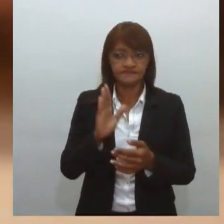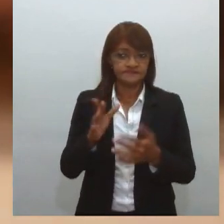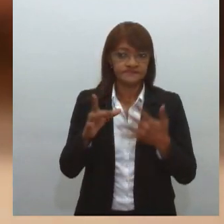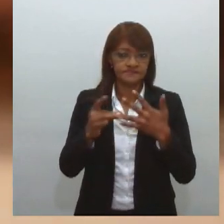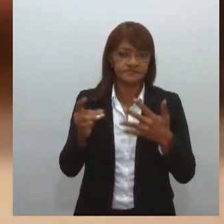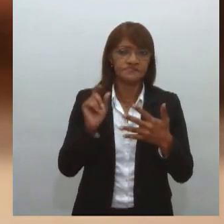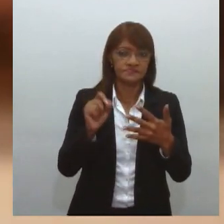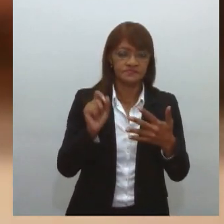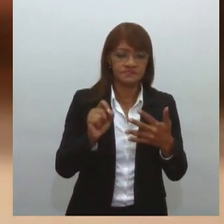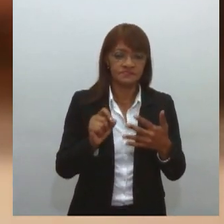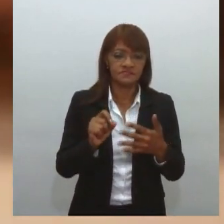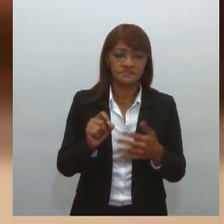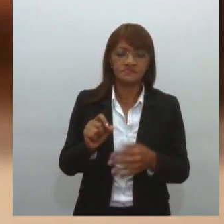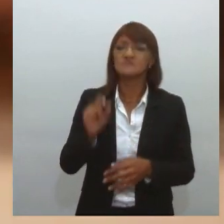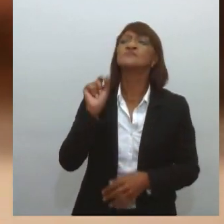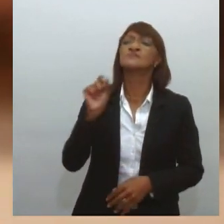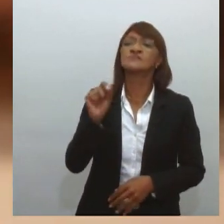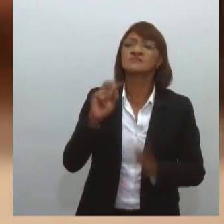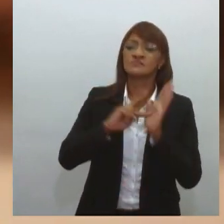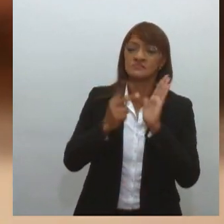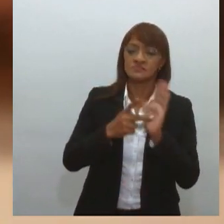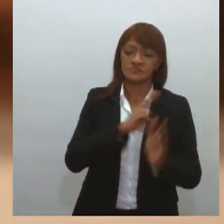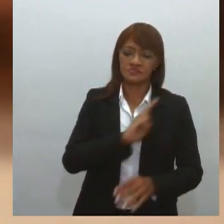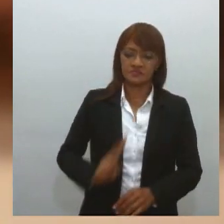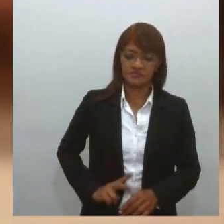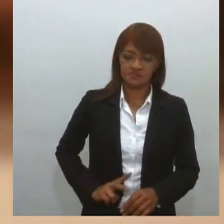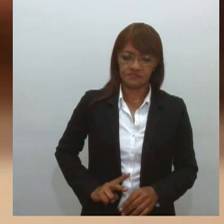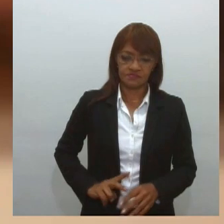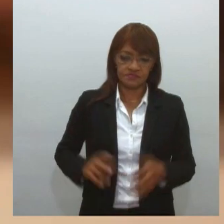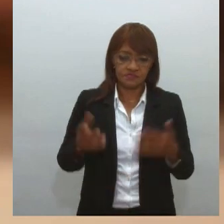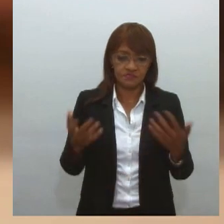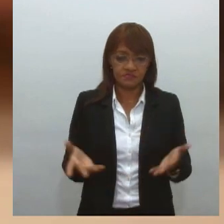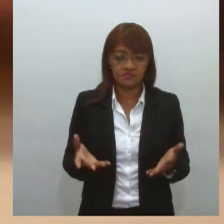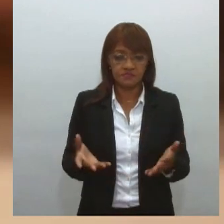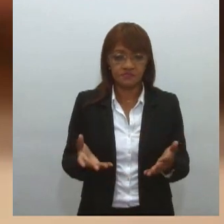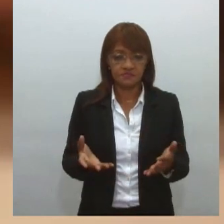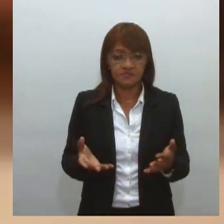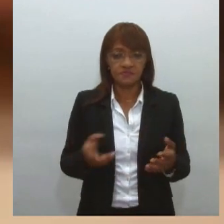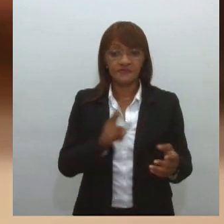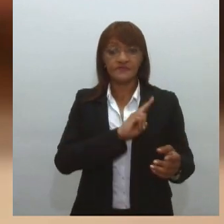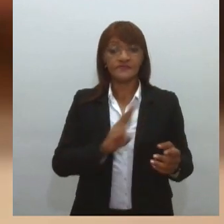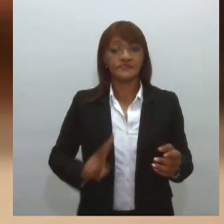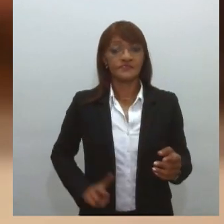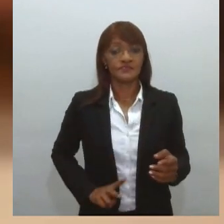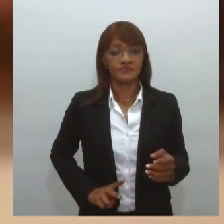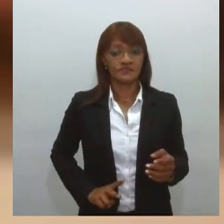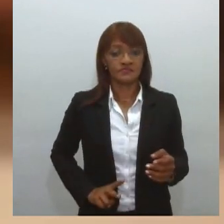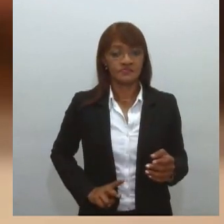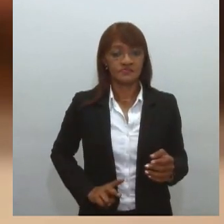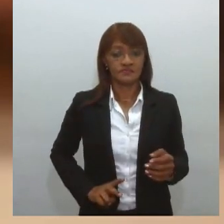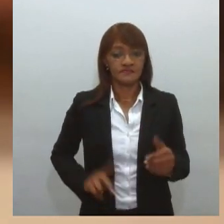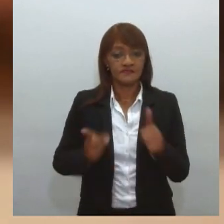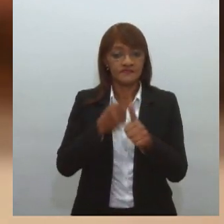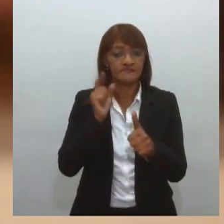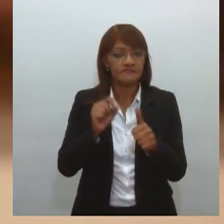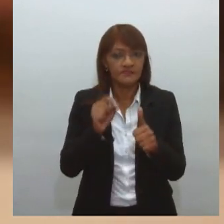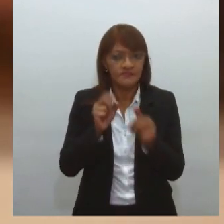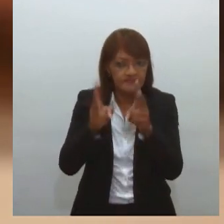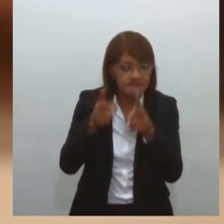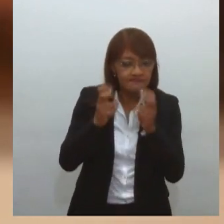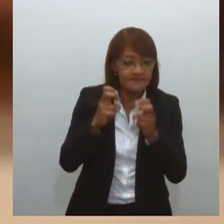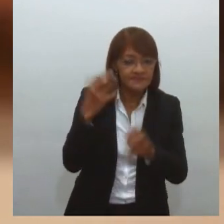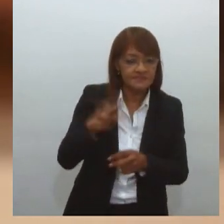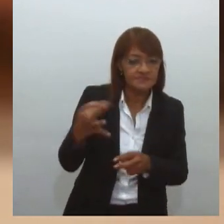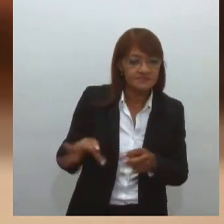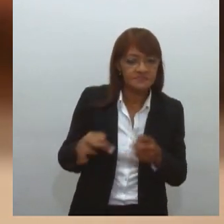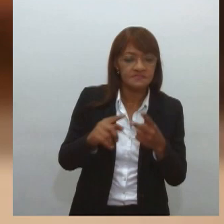ser vereador? A gente tem que entender o sentido da palavra. Vereador é aquele que primeiro vê a dor das pessoas. Quem é que está vendo